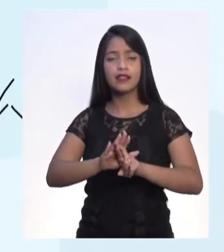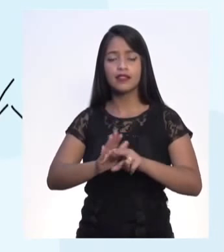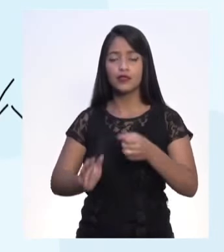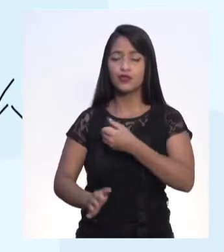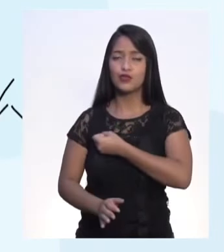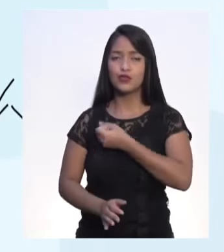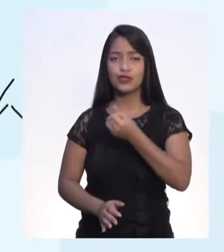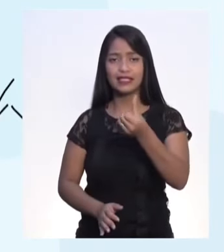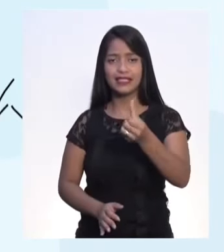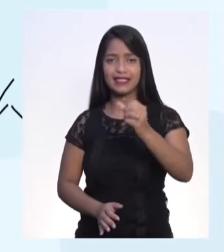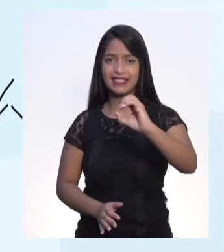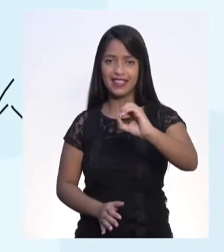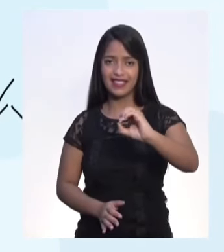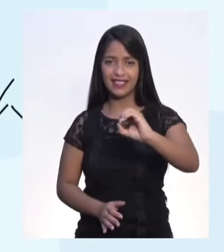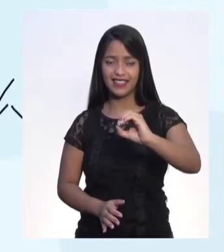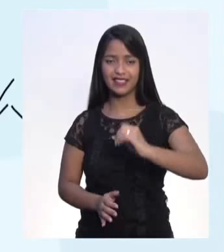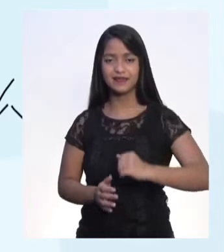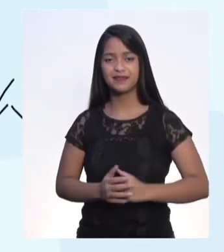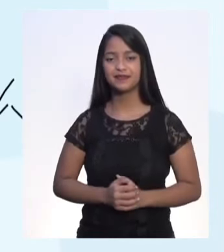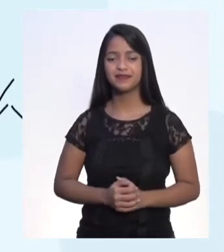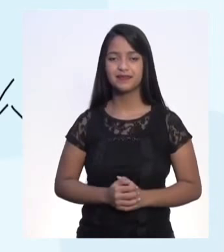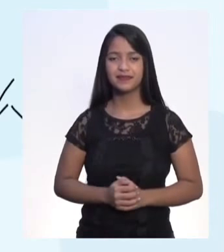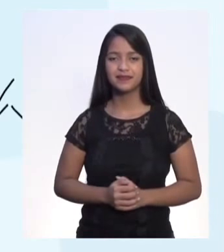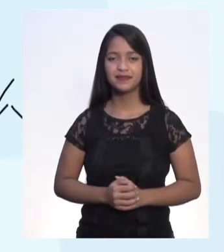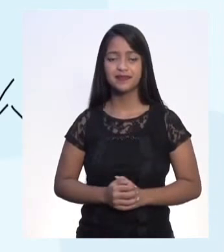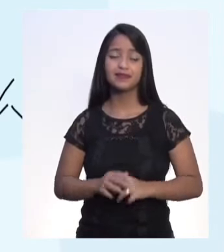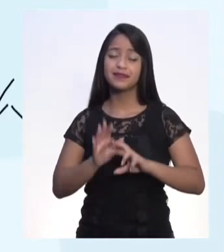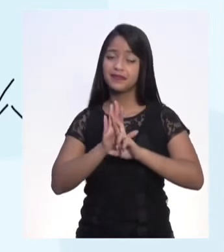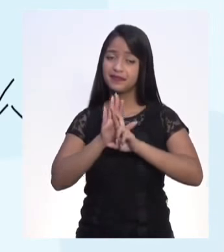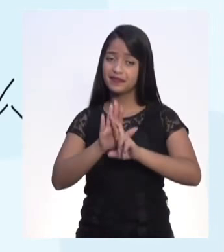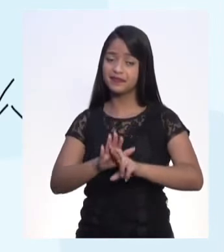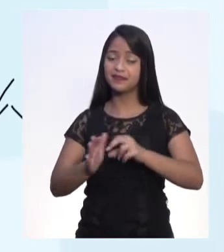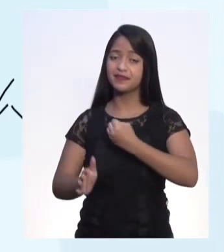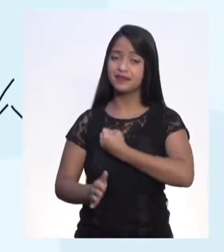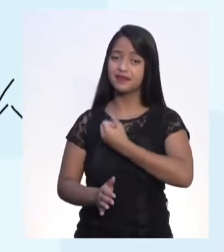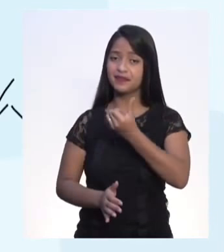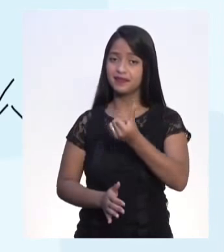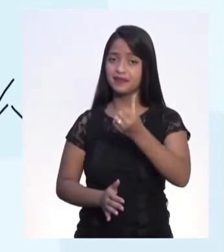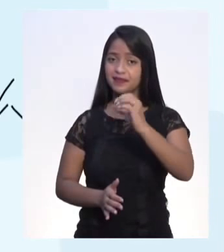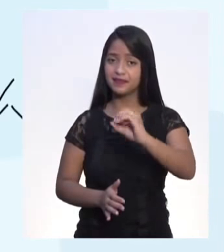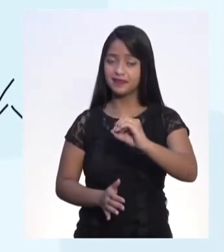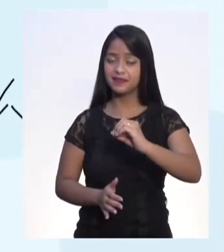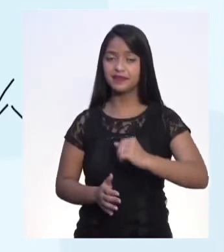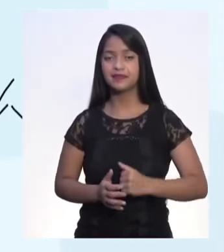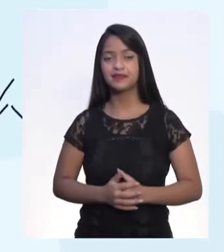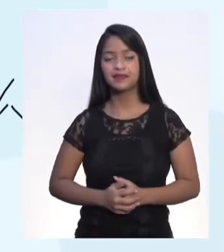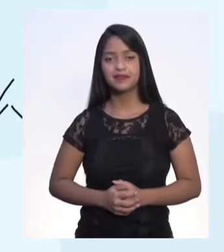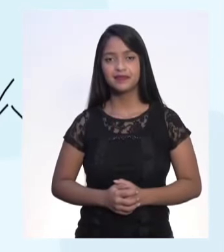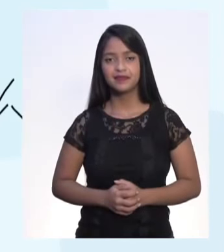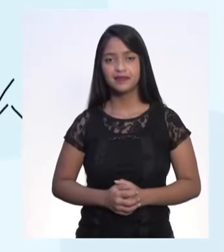cava 60 que que não tá riscando a ela indicava aqui o 60